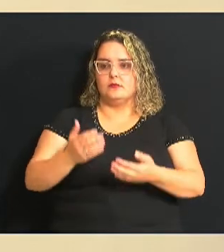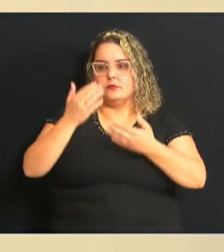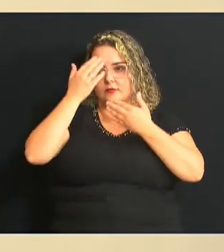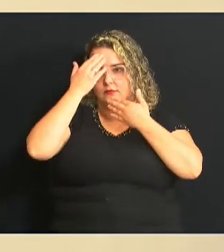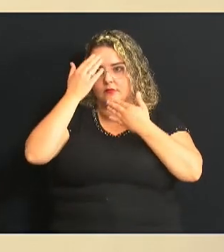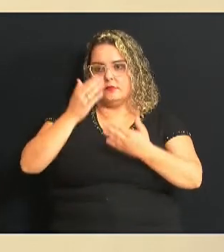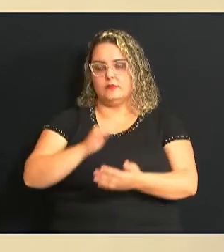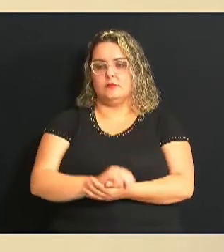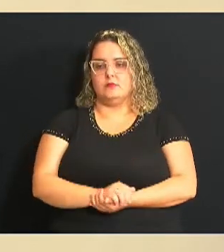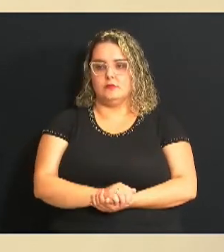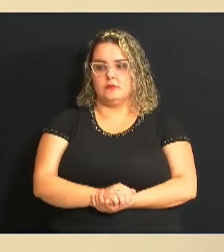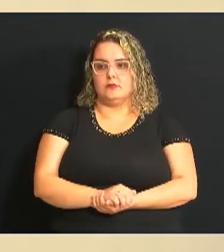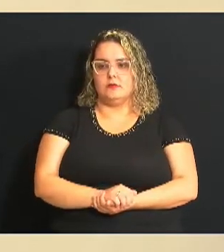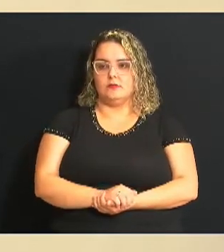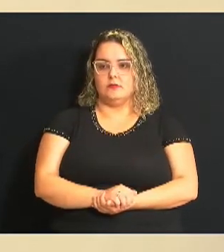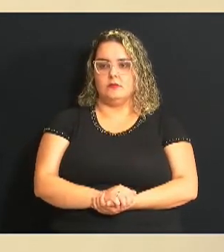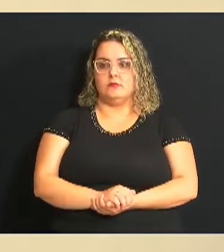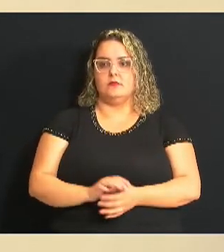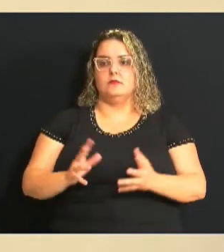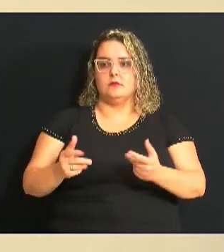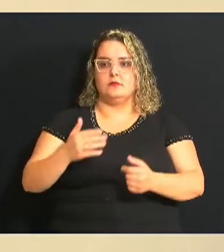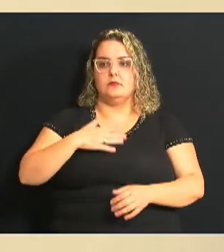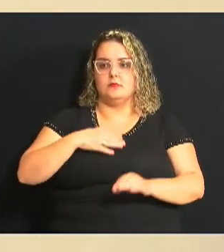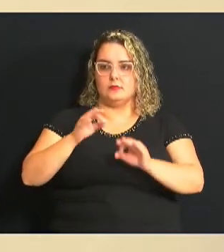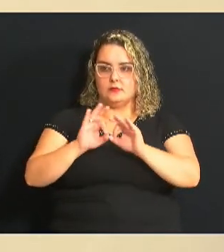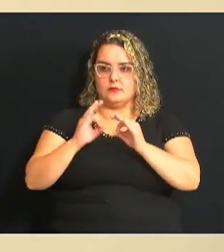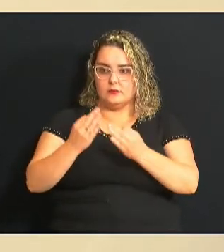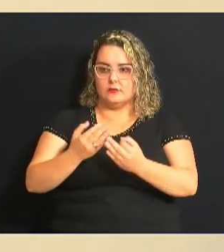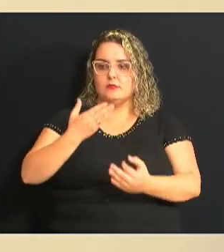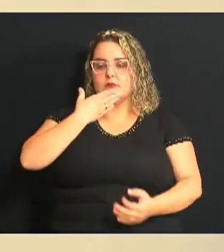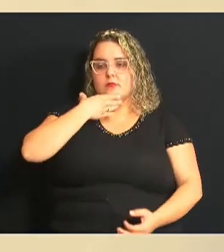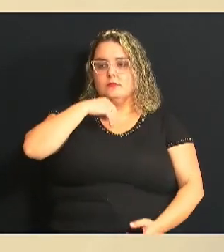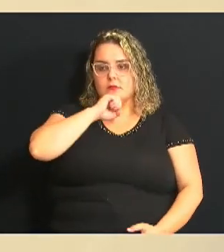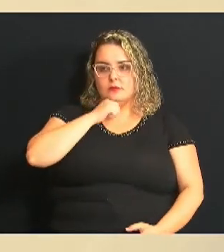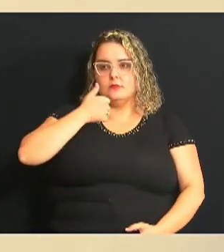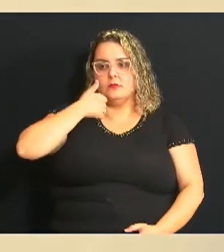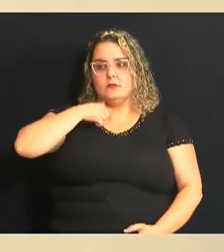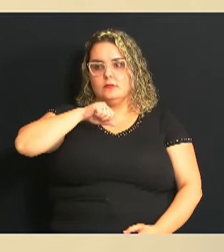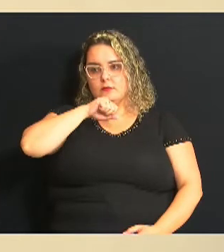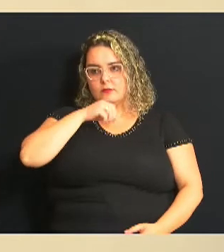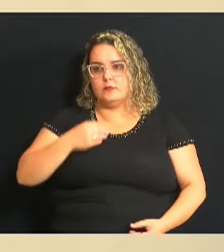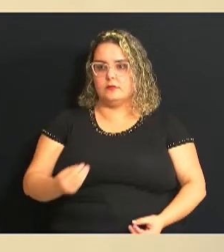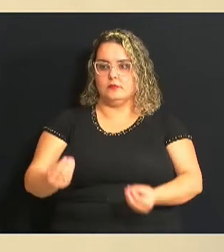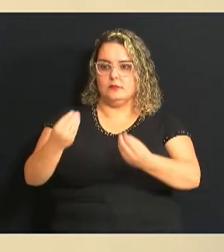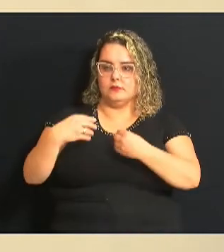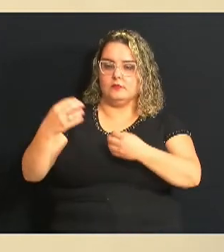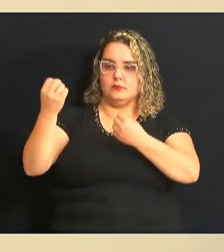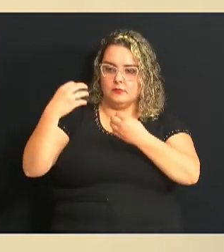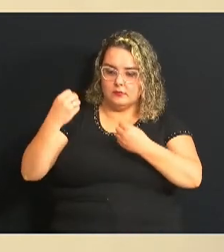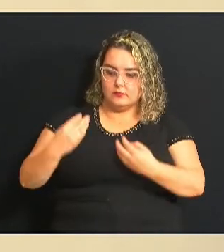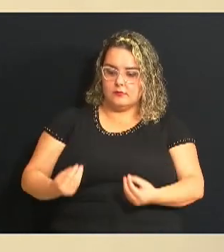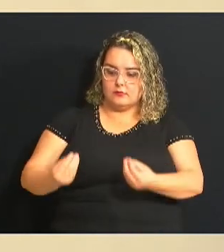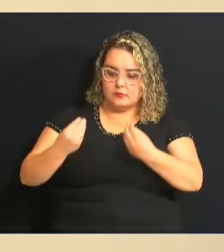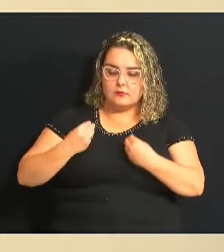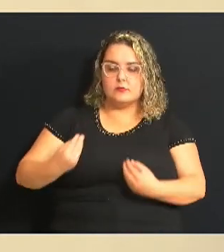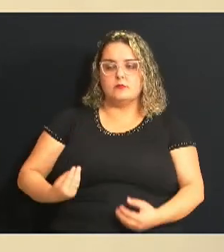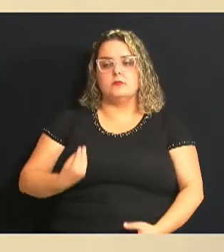feita a toda a minha família, quero agradecer aos meus pais, que me legaram também a vida,